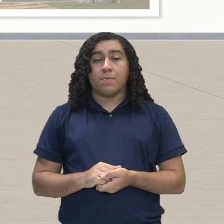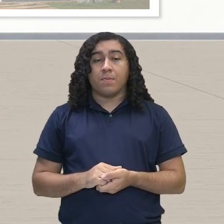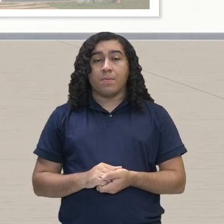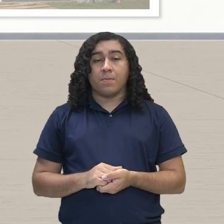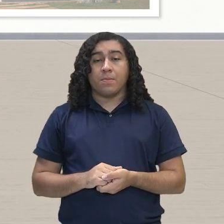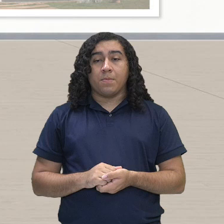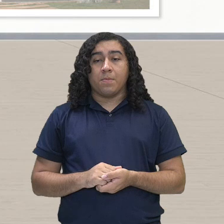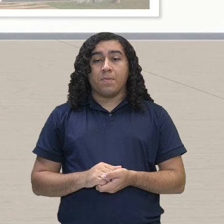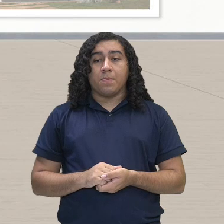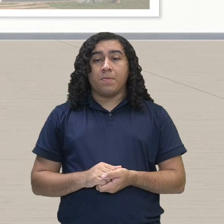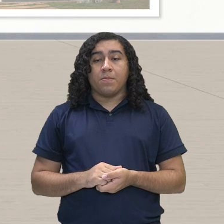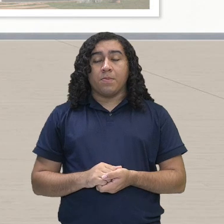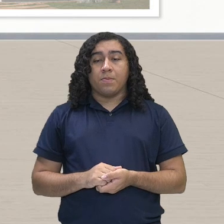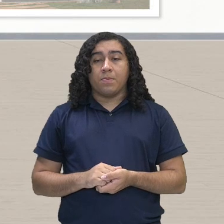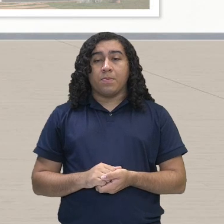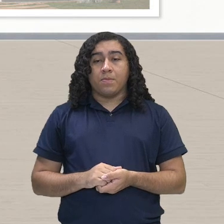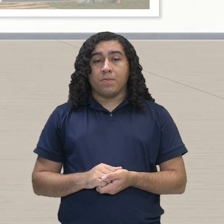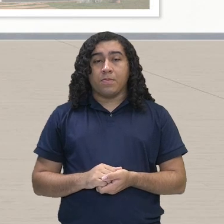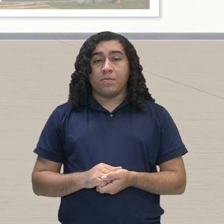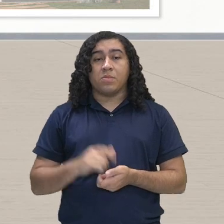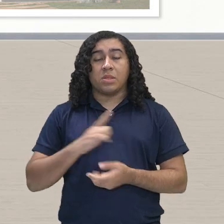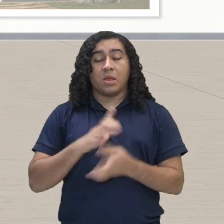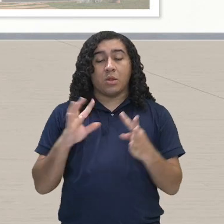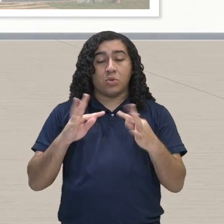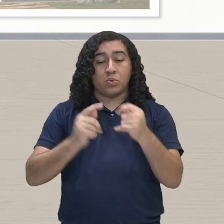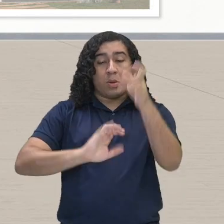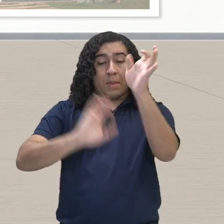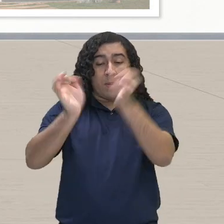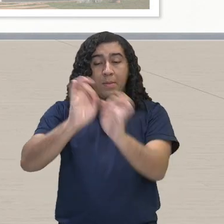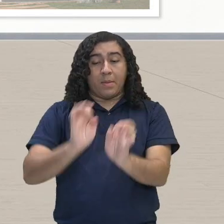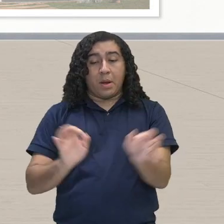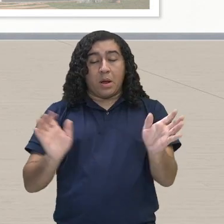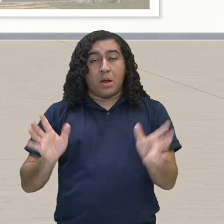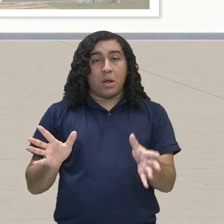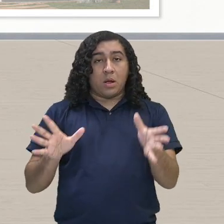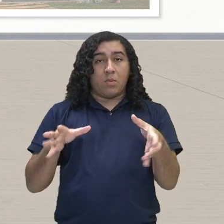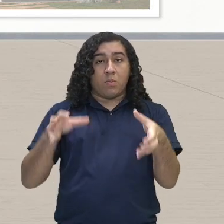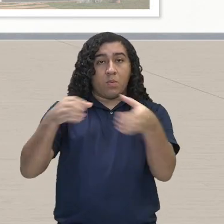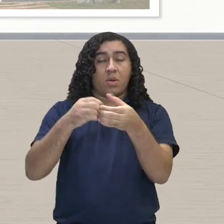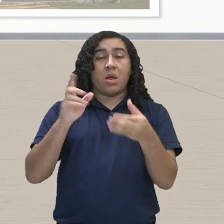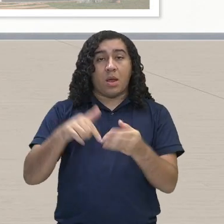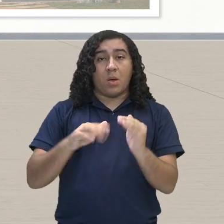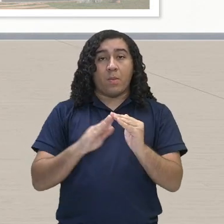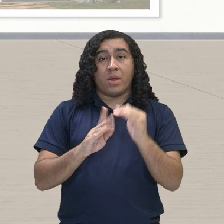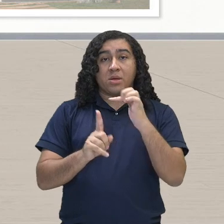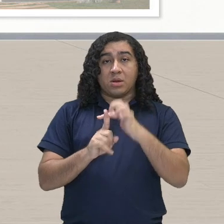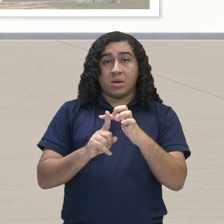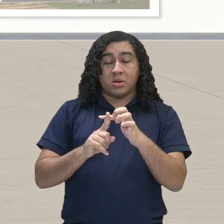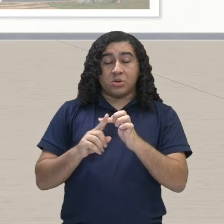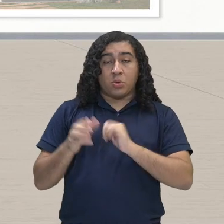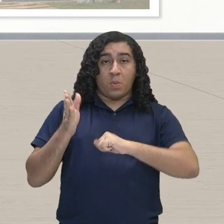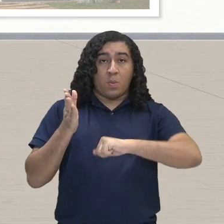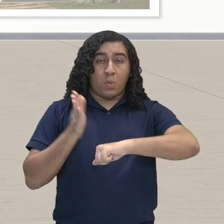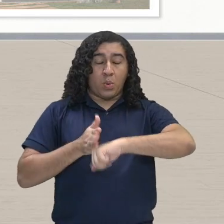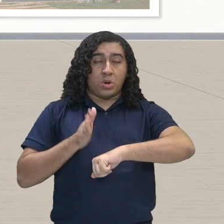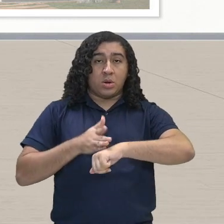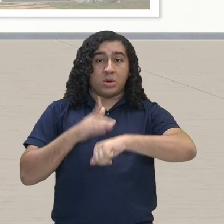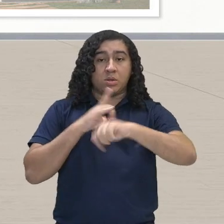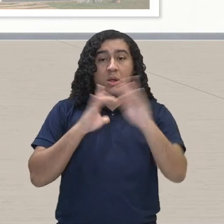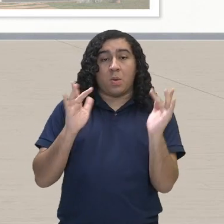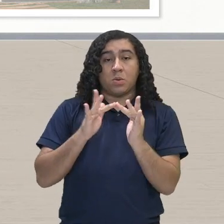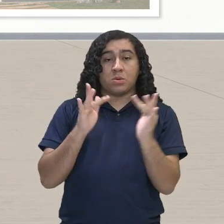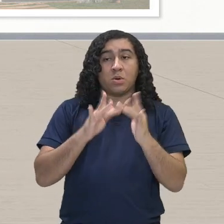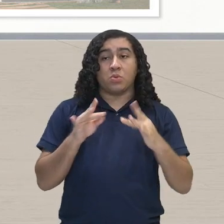concatenar essas curvas para se tornar uma igreja modernista que está conectada com todo o